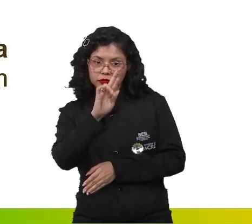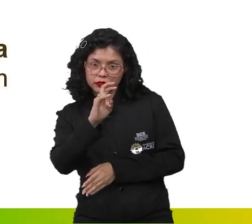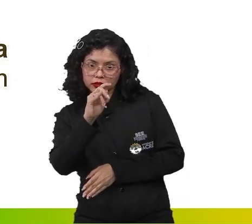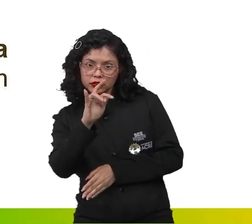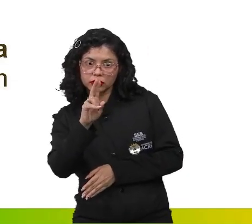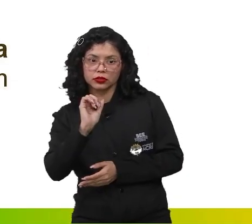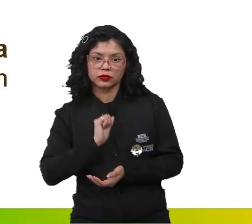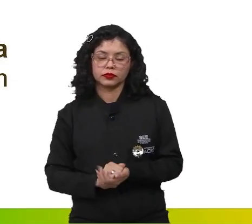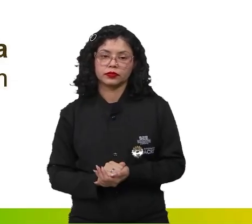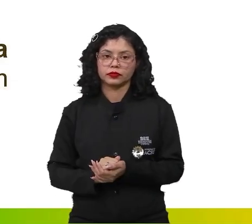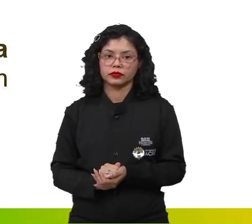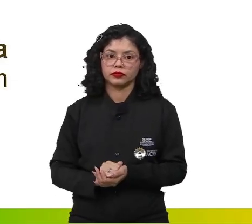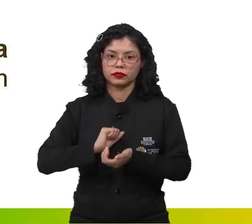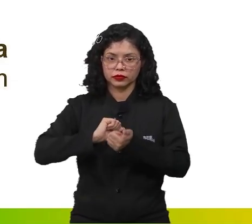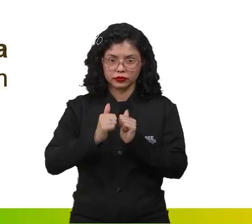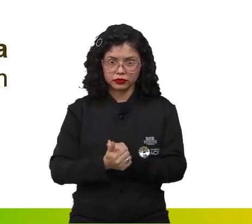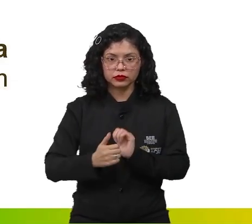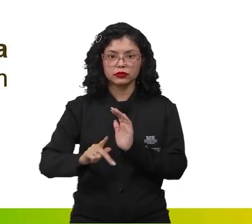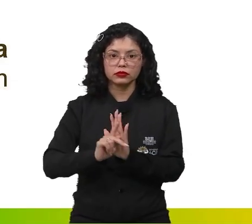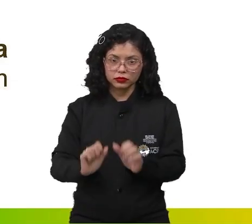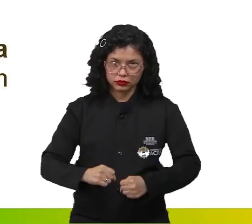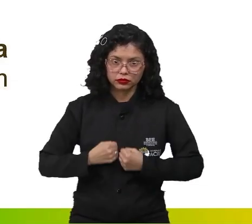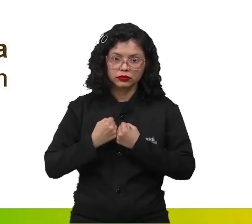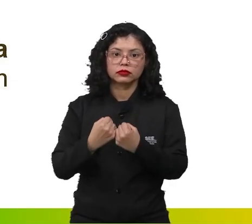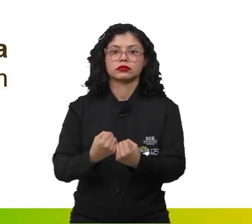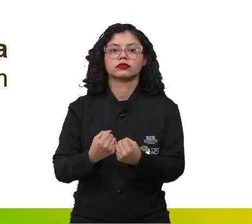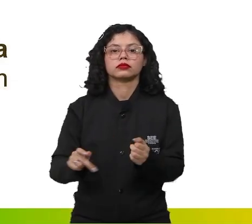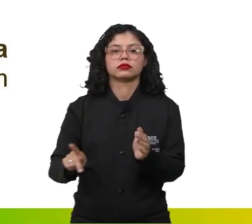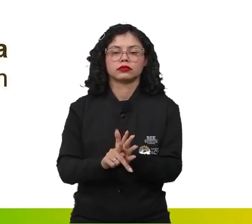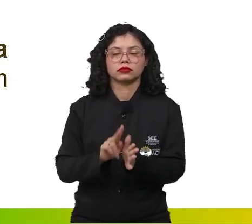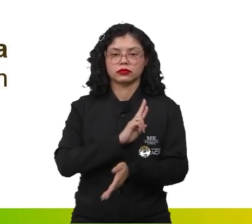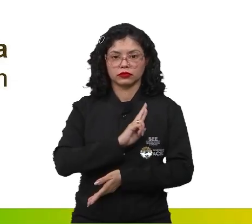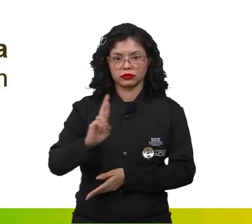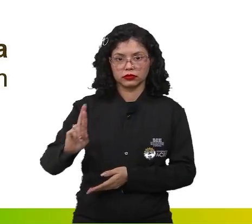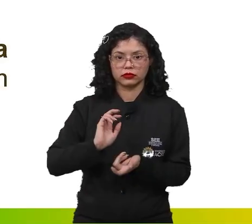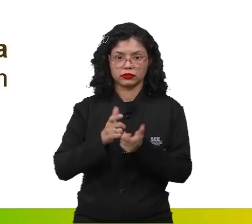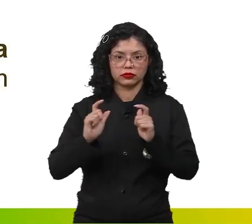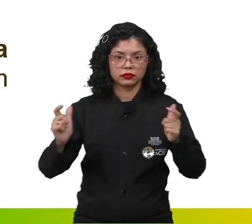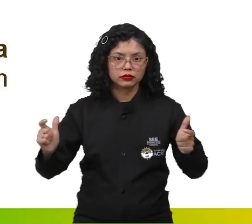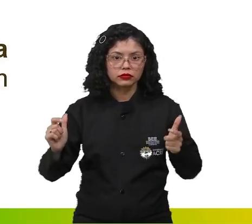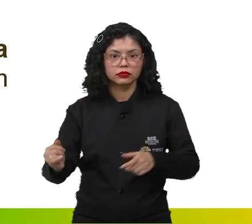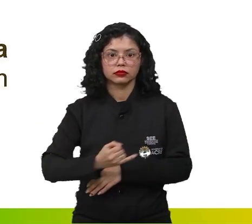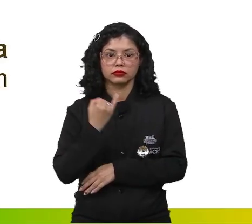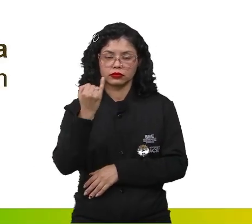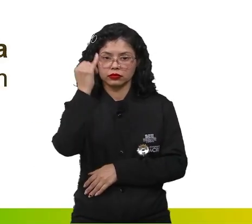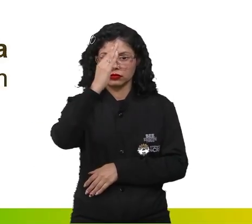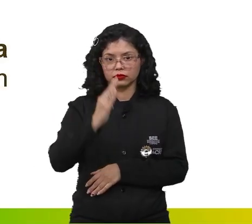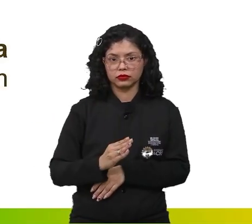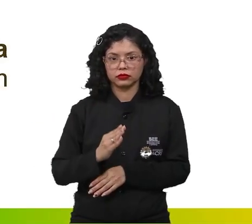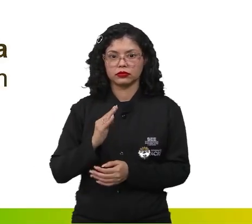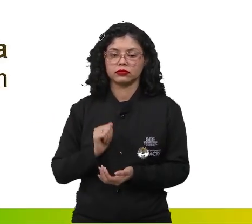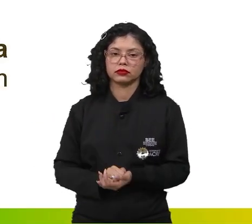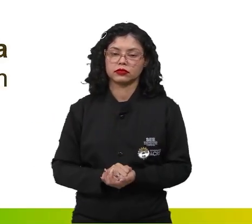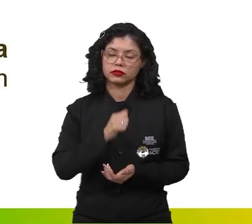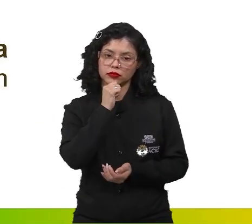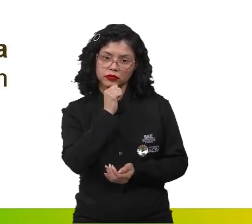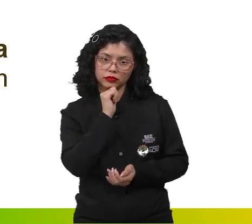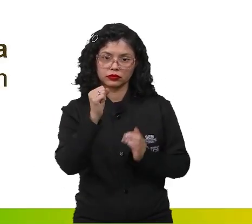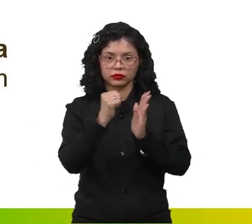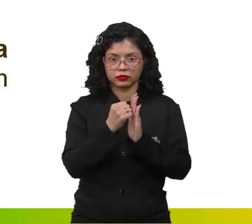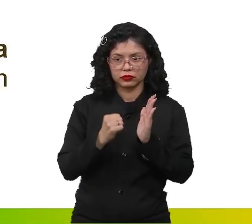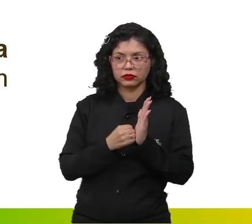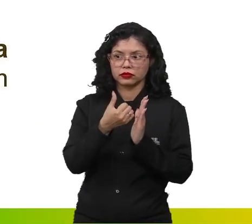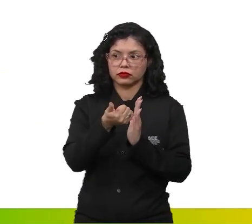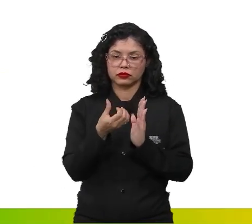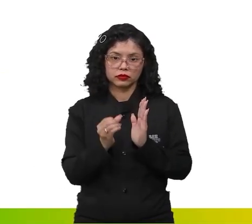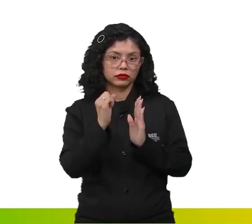poder de adaptação e de resistência religiosa enorme, principalmente no Brasil, ali entre os séculos